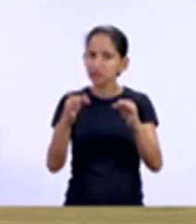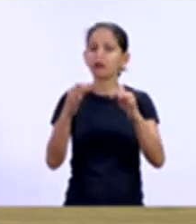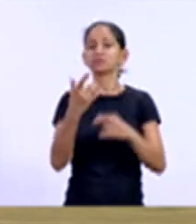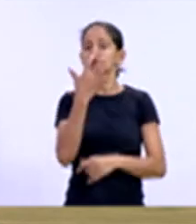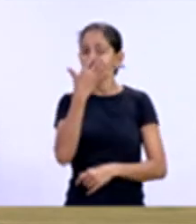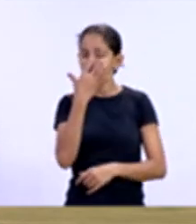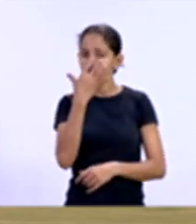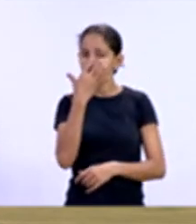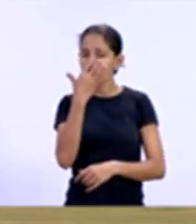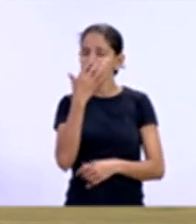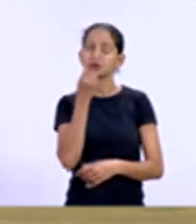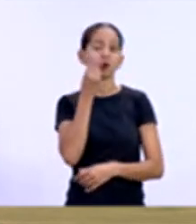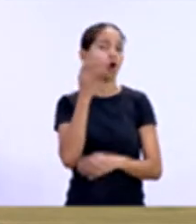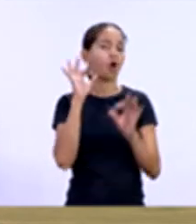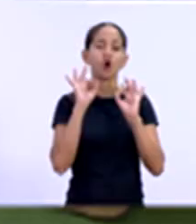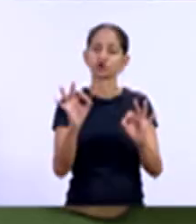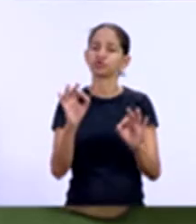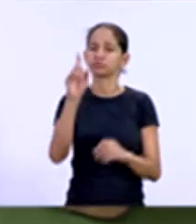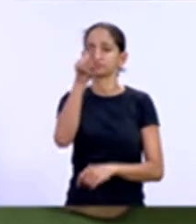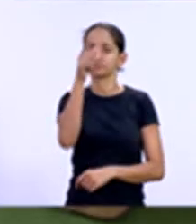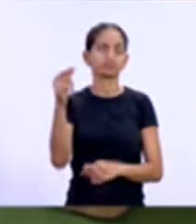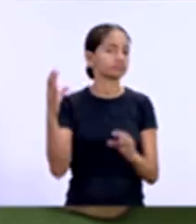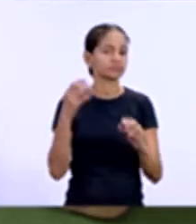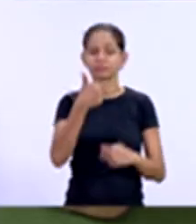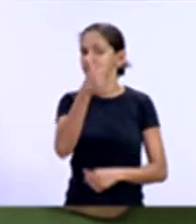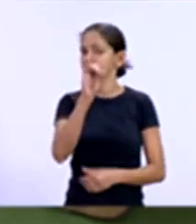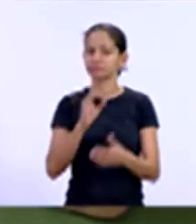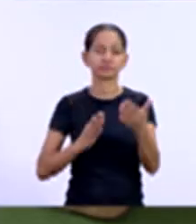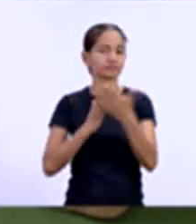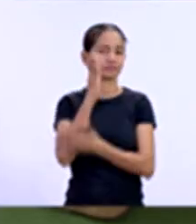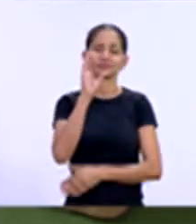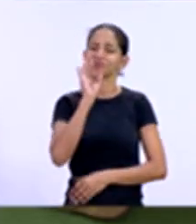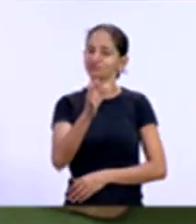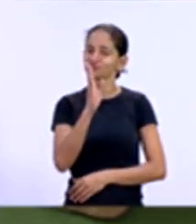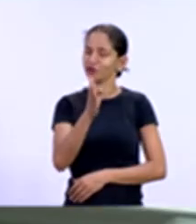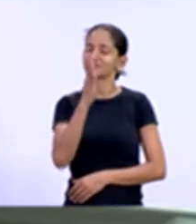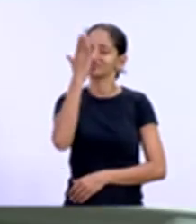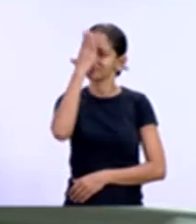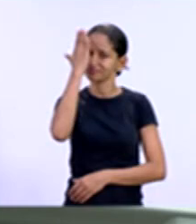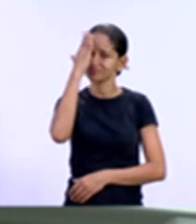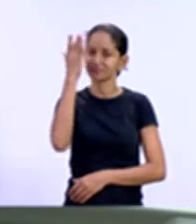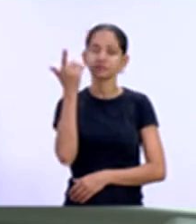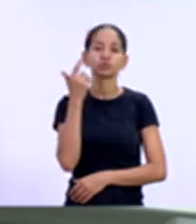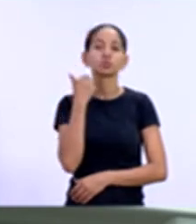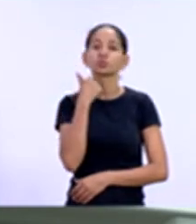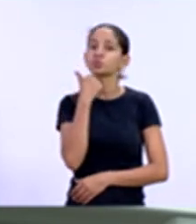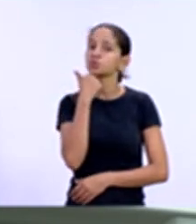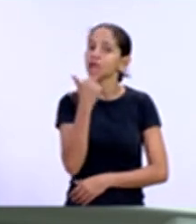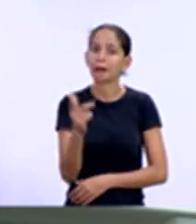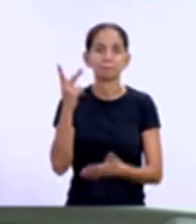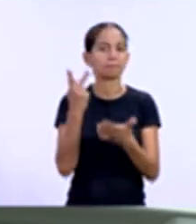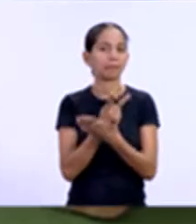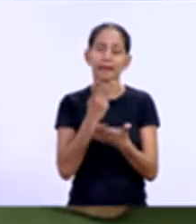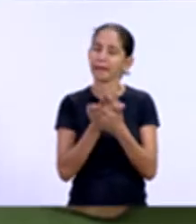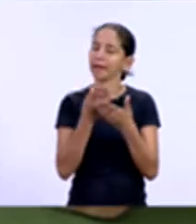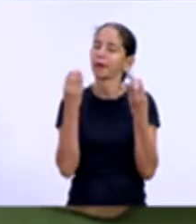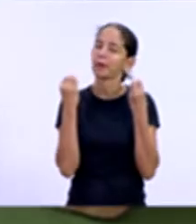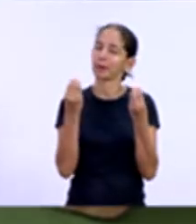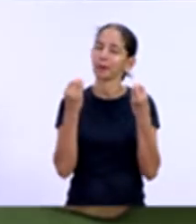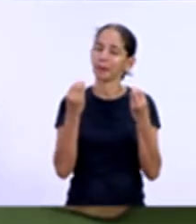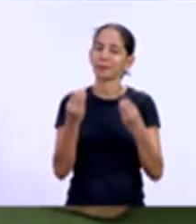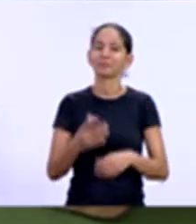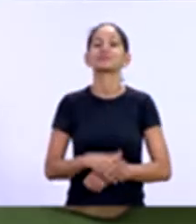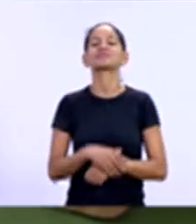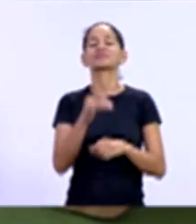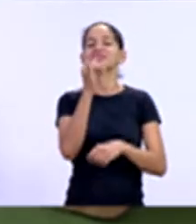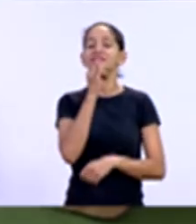aulas, vai acertar as 10. Não tem como não errar, né? Não tem como não acertar. Não é verdade, não tem como não errar. Que nós lógica